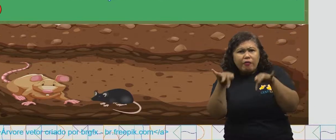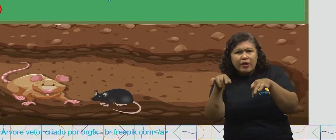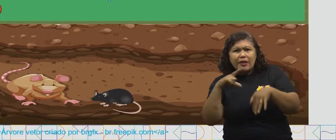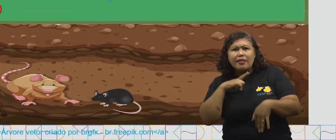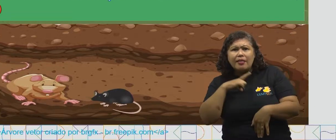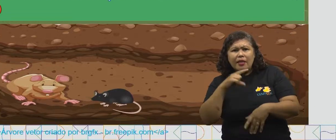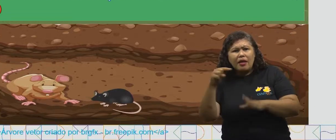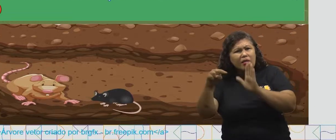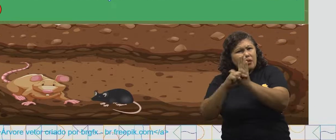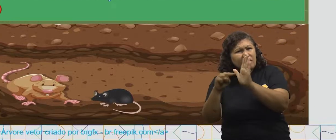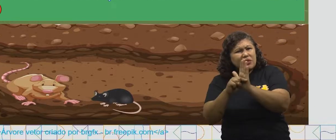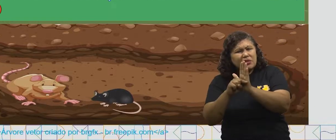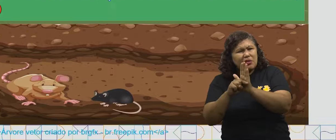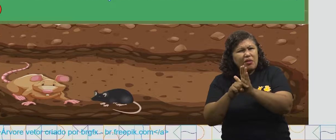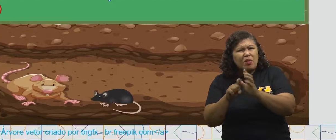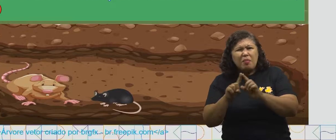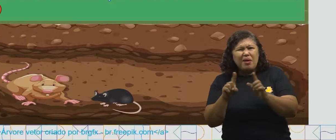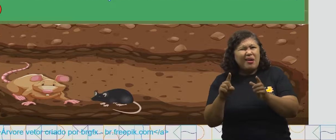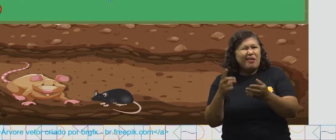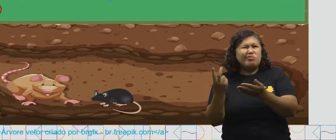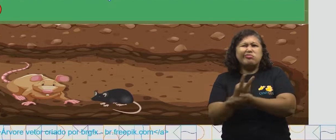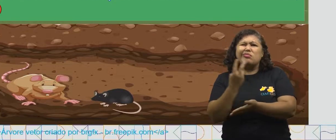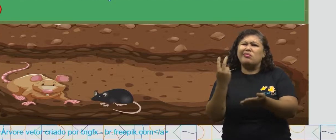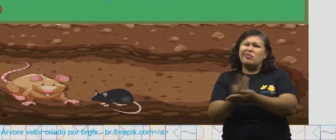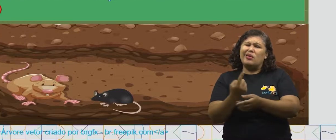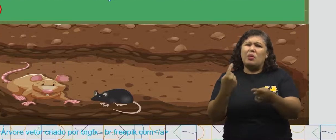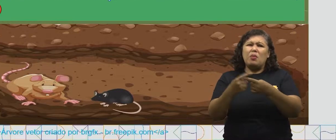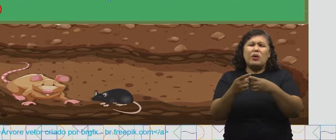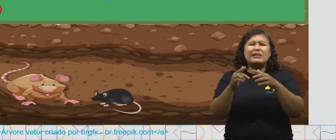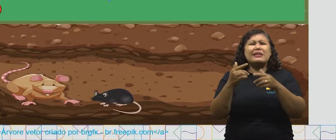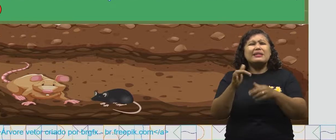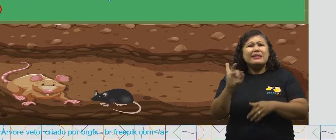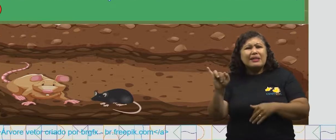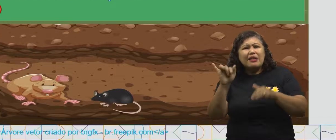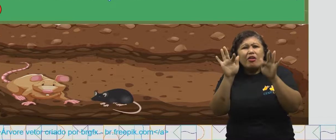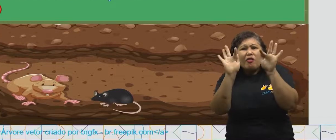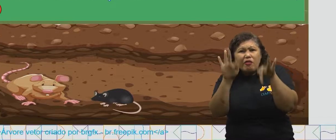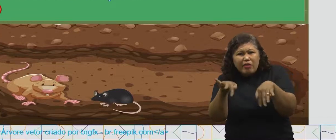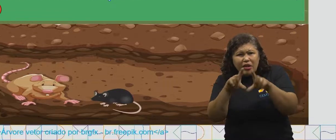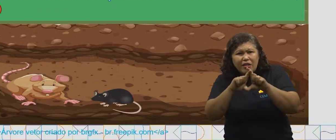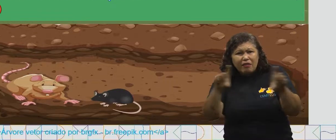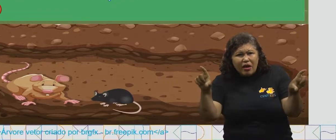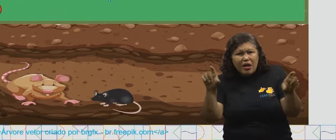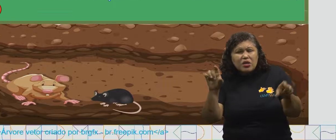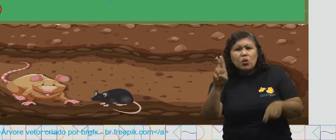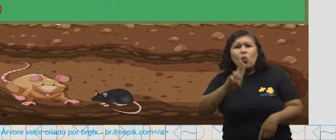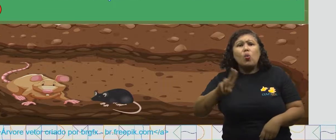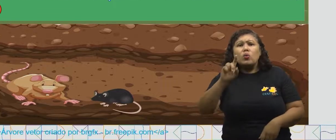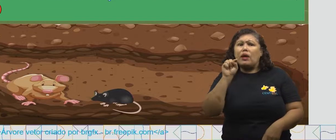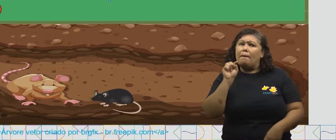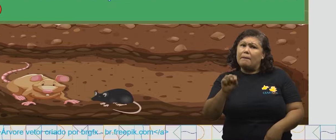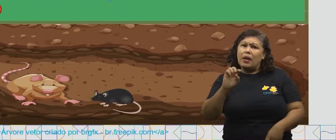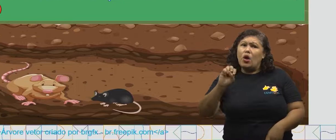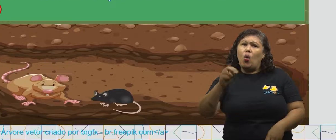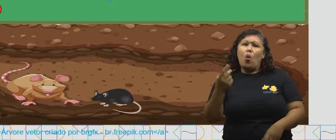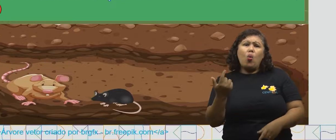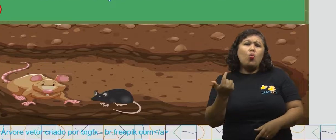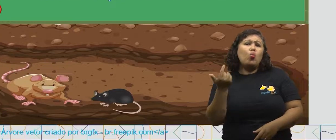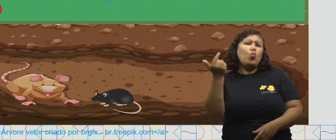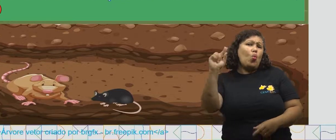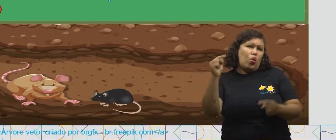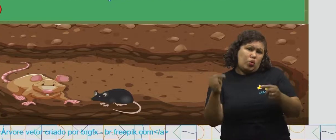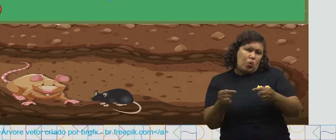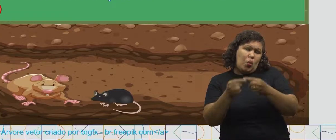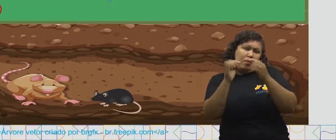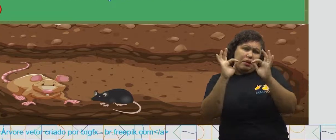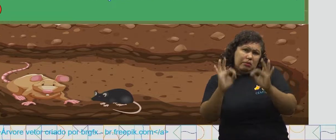ratinho. Isso não está certo. A pontuação correta no final de um parágrafo é o ponto ou alguma pontuação adequada ao final da